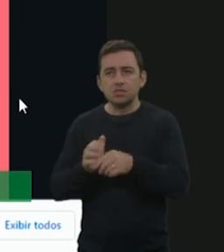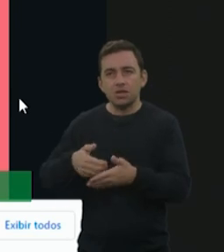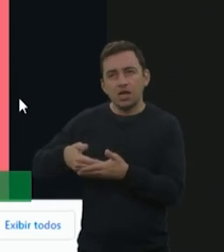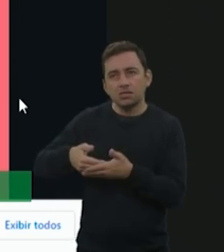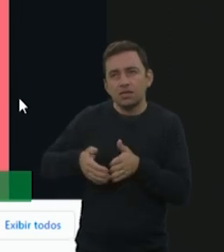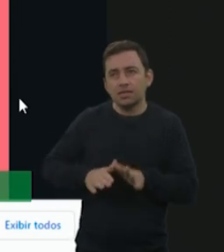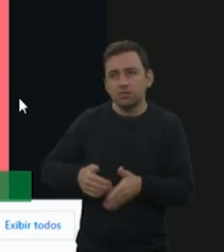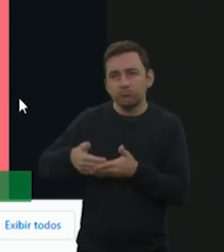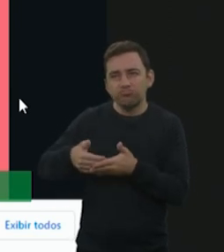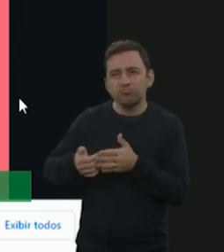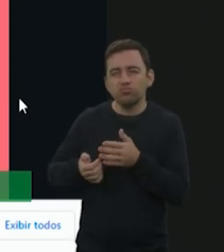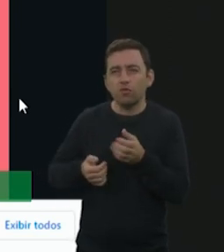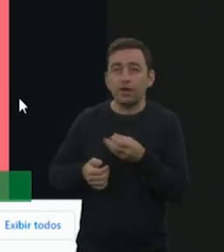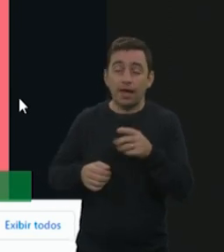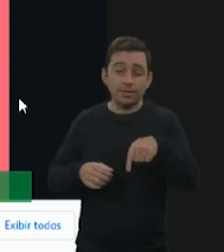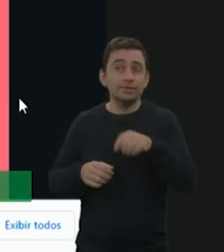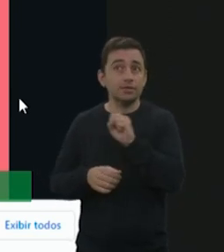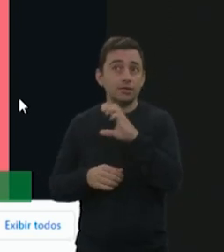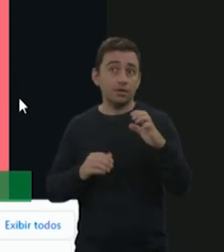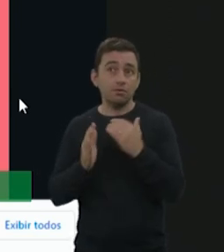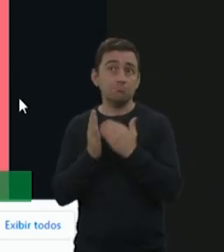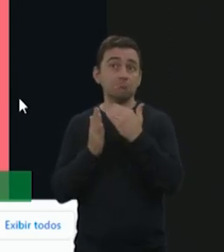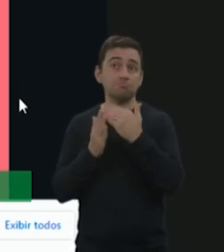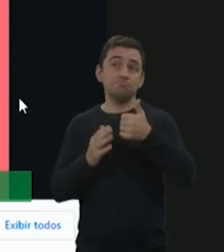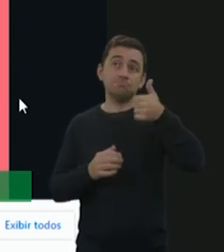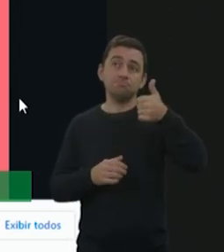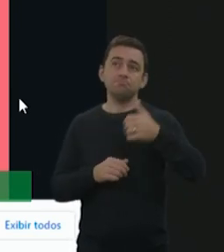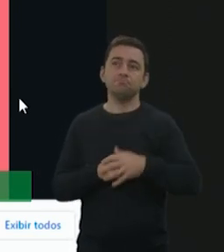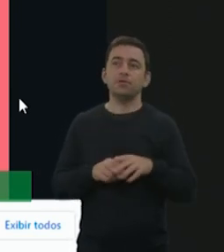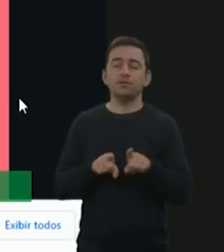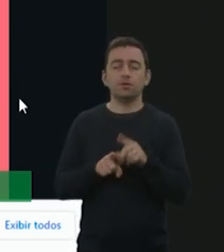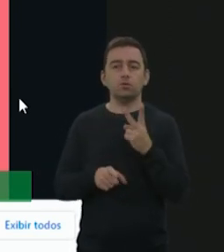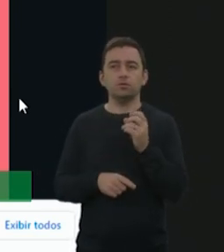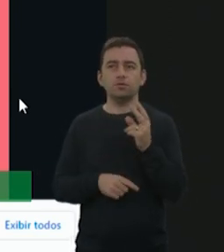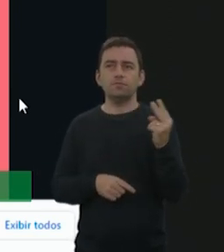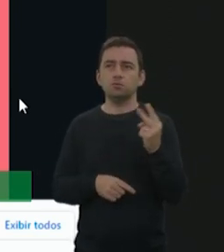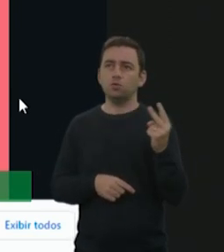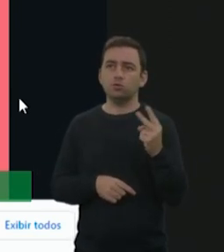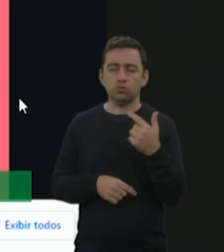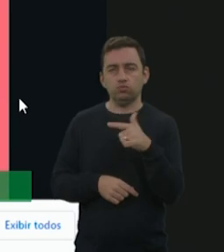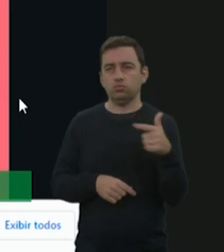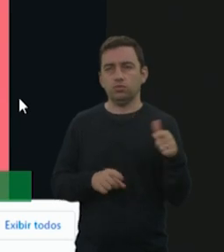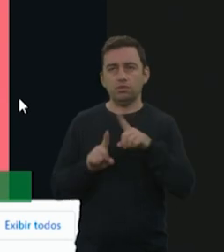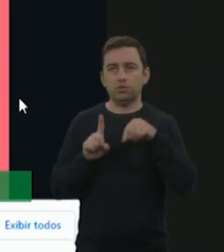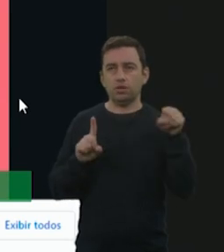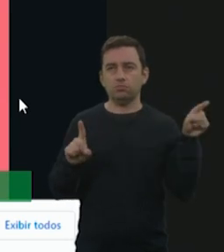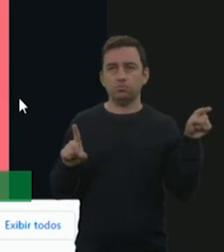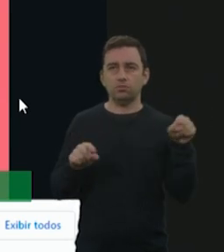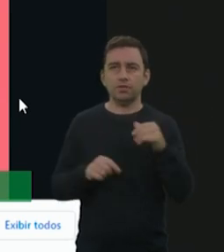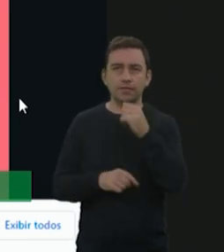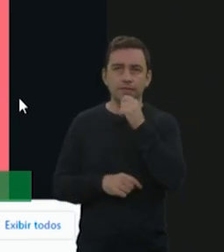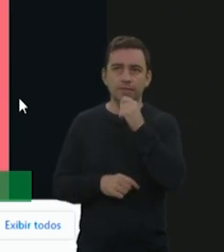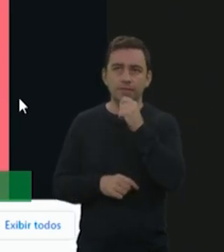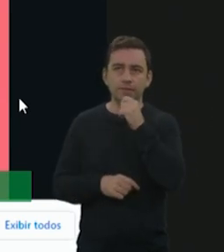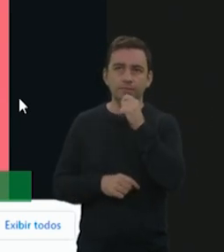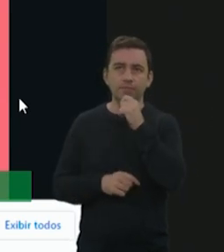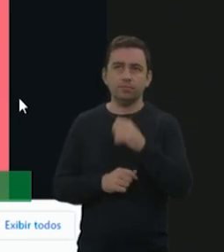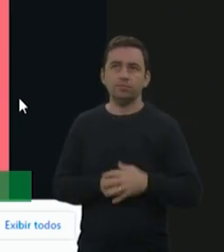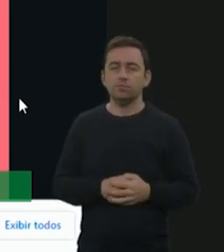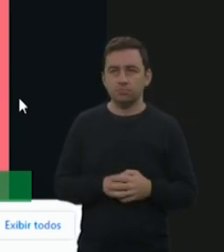Santa Catarina está acima. E ali, 2021 e 2022, não tem dado nacional. Mas, mesmo assim, estamos